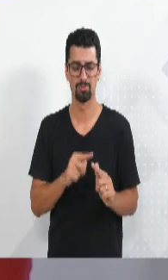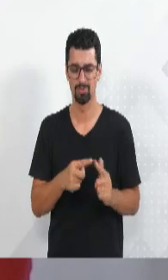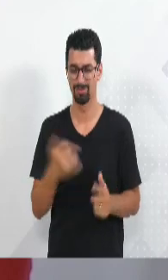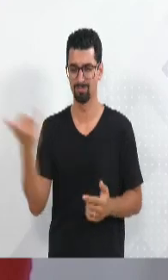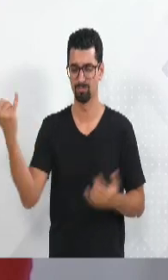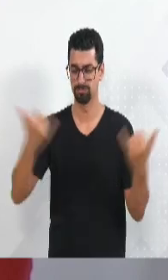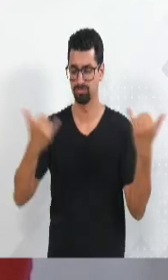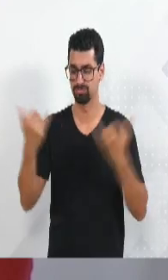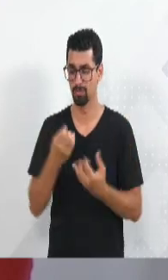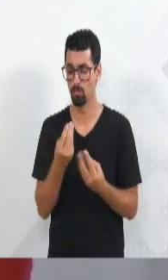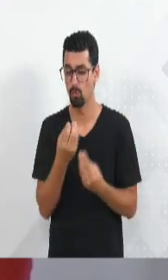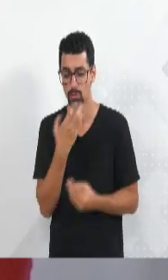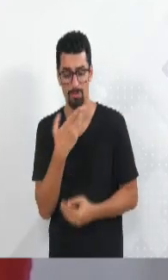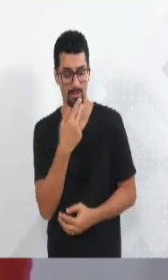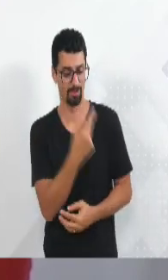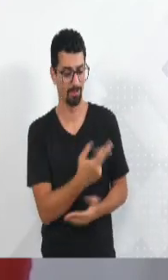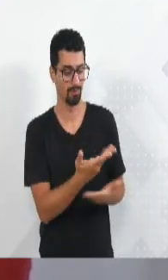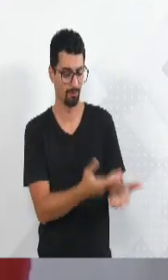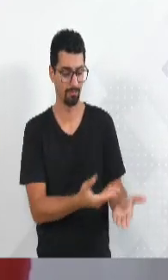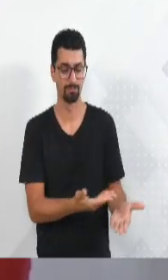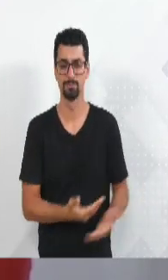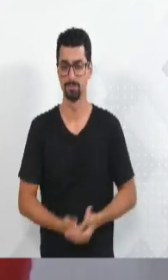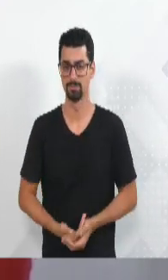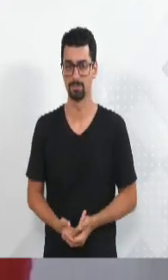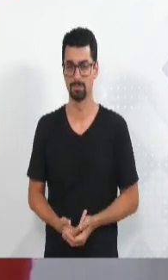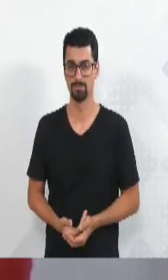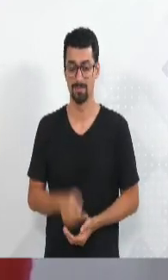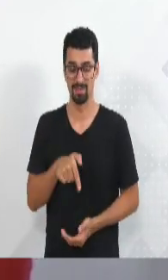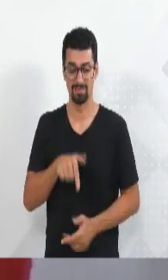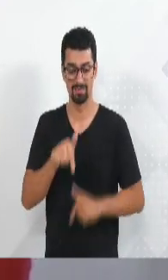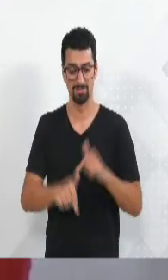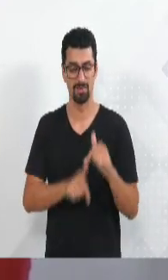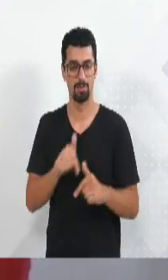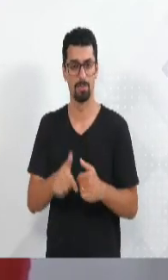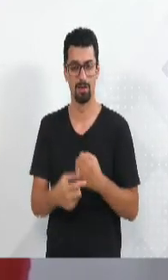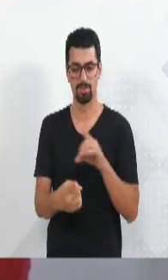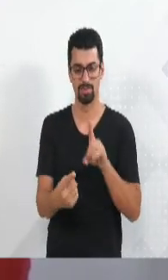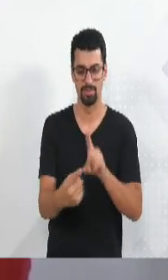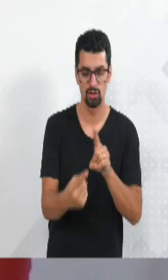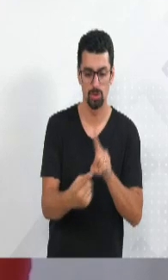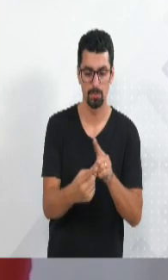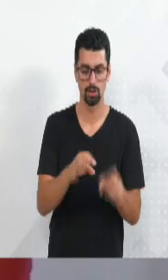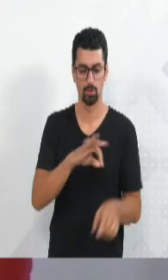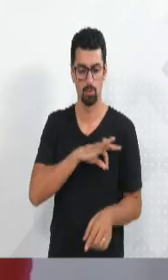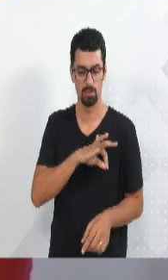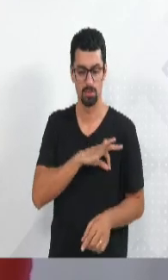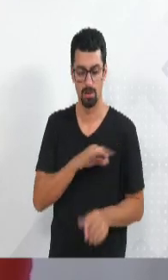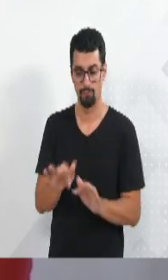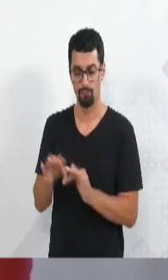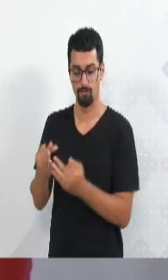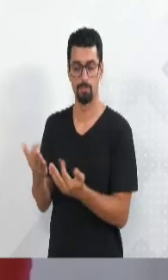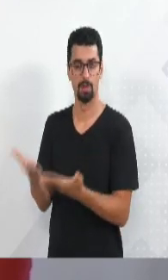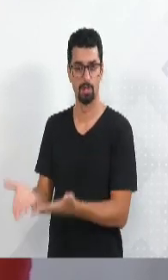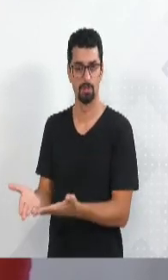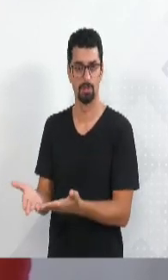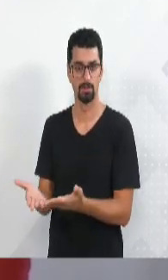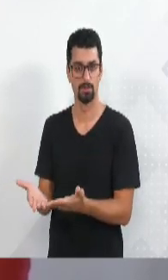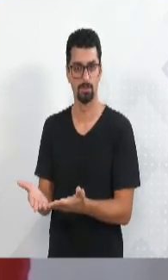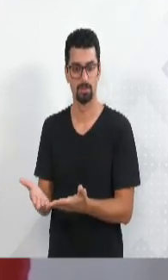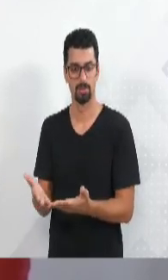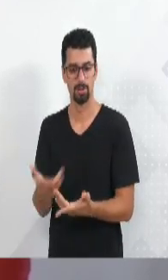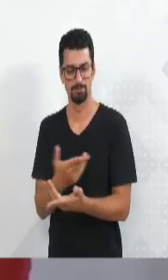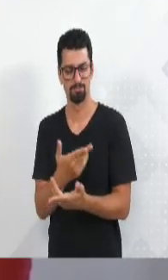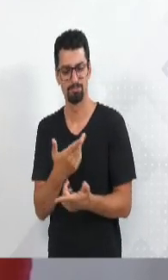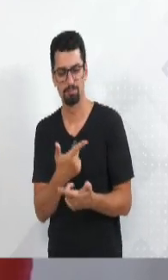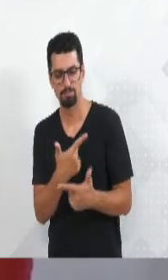bem do senhor viu atividades dessas que são de atendimento a policiais militares e suas familiares situação de incidente